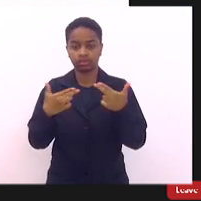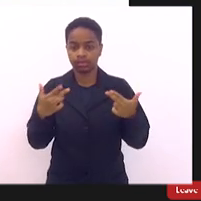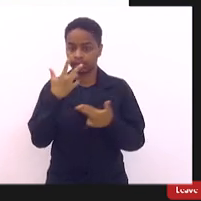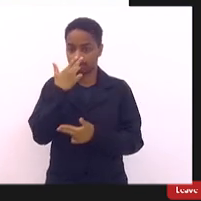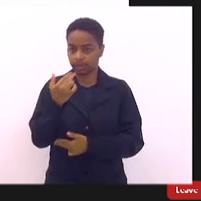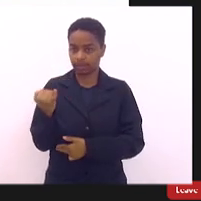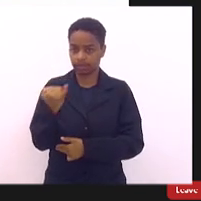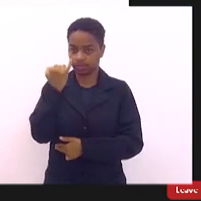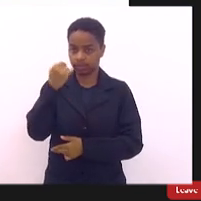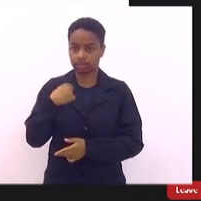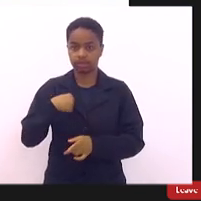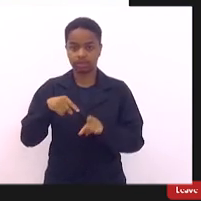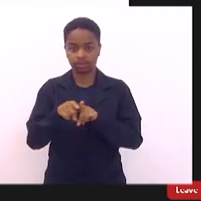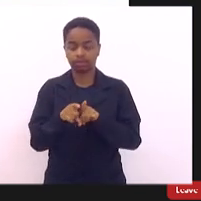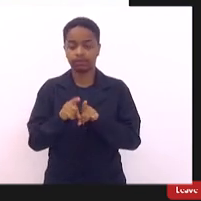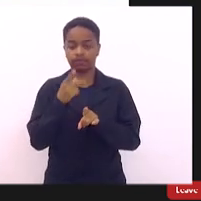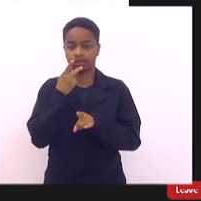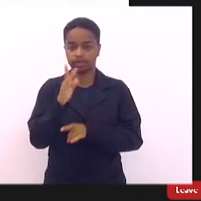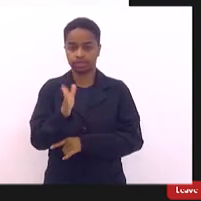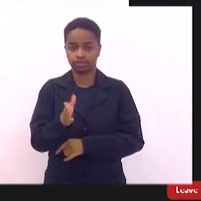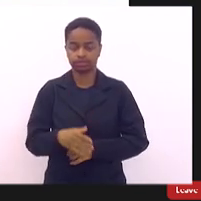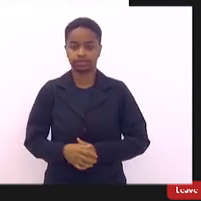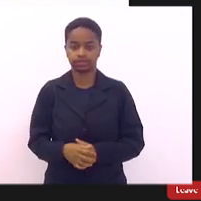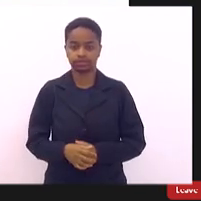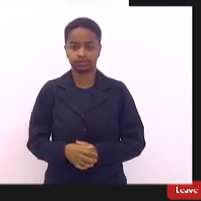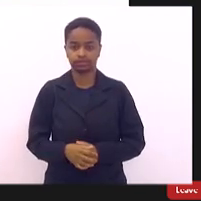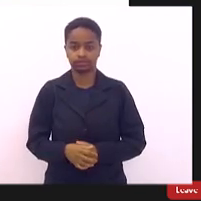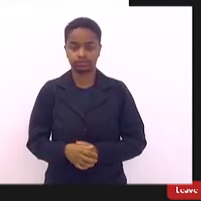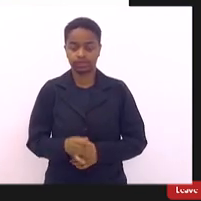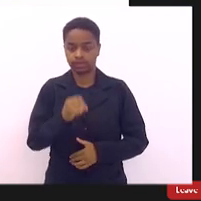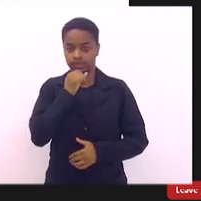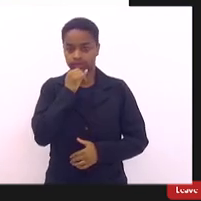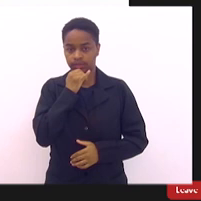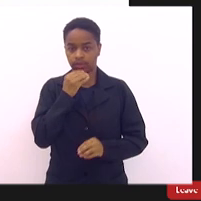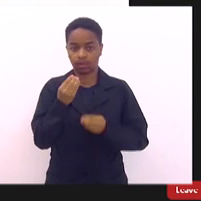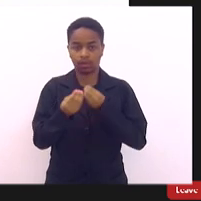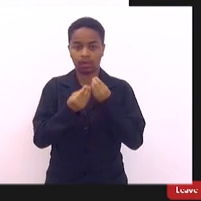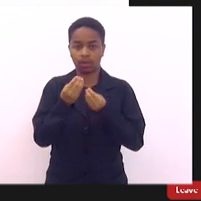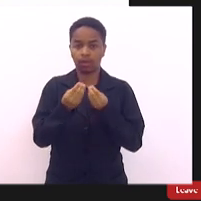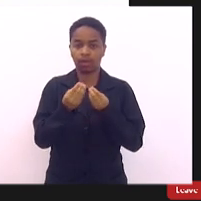e que eu já me referi, né, que dizem respeito aos efeitos.